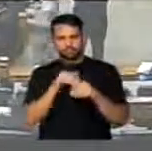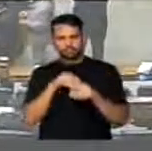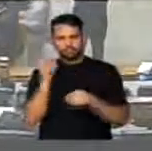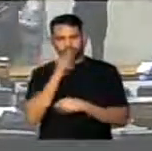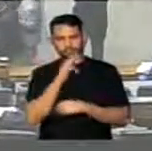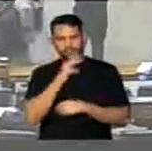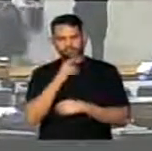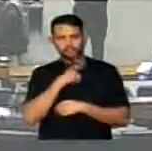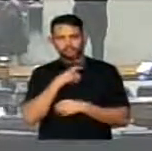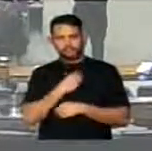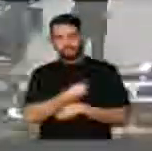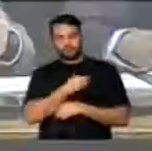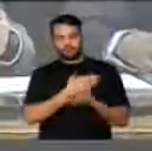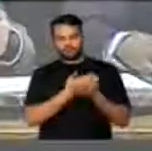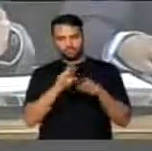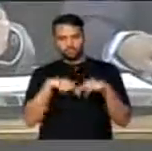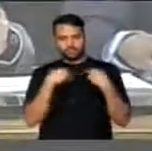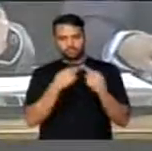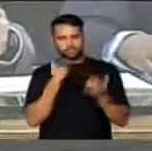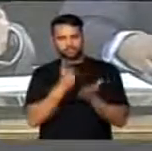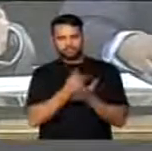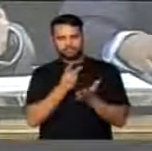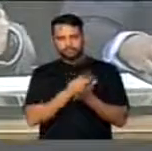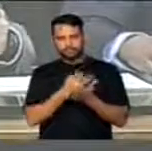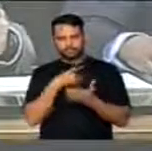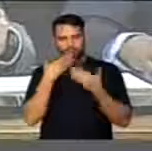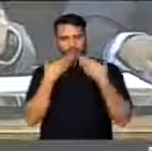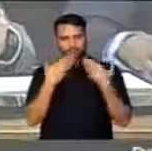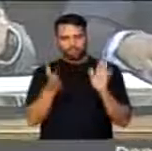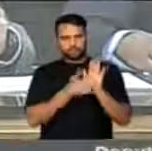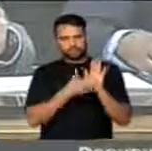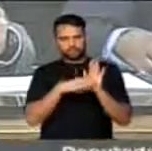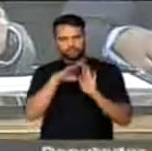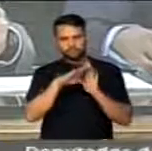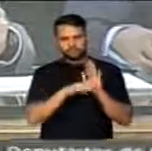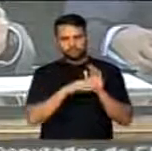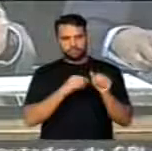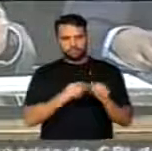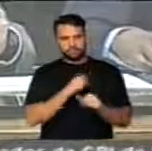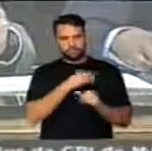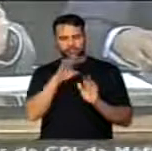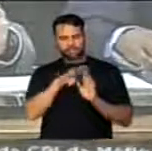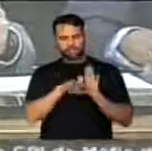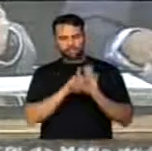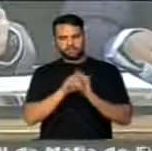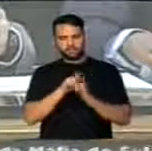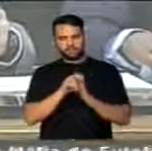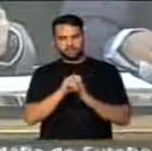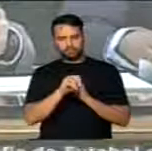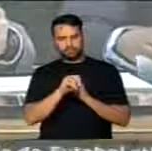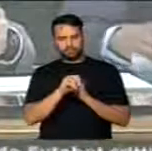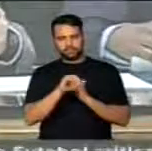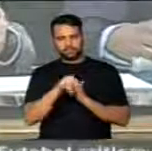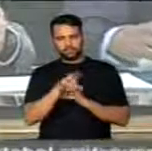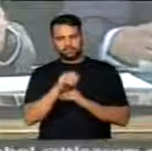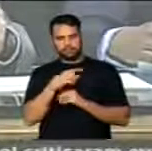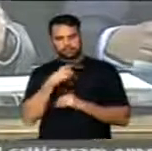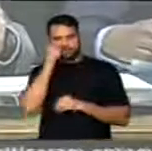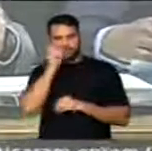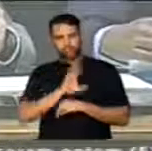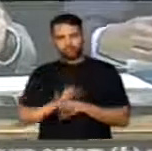matéria. Calma. Além do acordo... Não tem acordo nenhum, o pessoal não fez acordo nenhum. Não estou falando de Vossa Excelência,